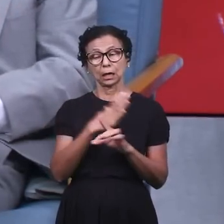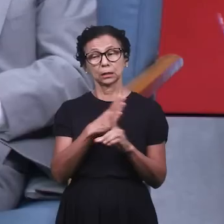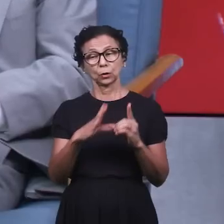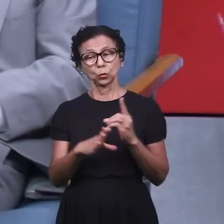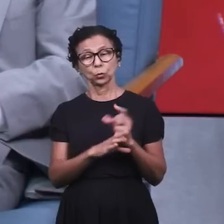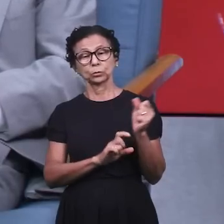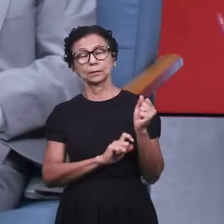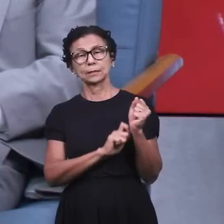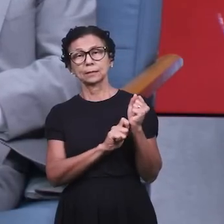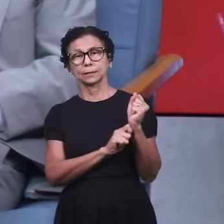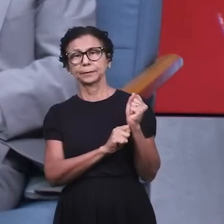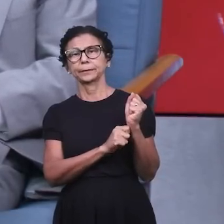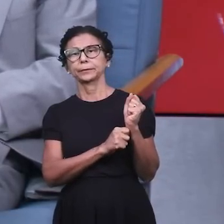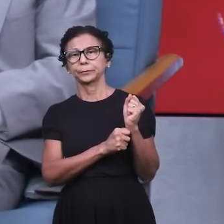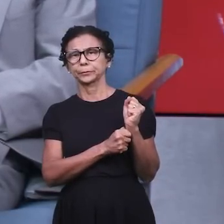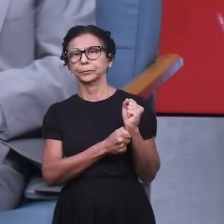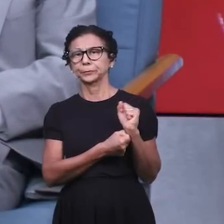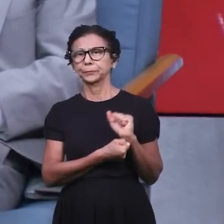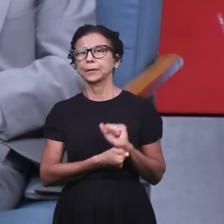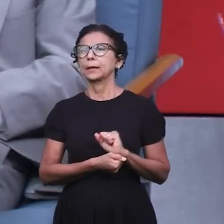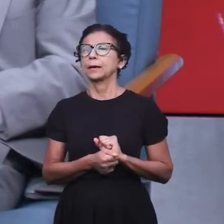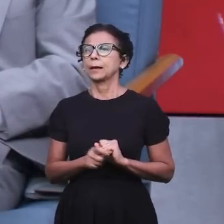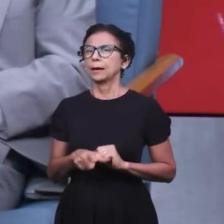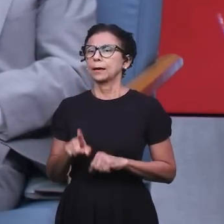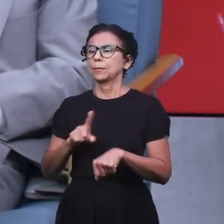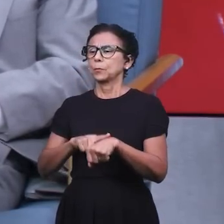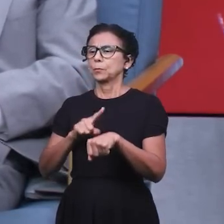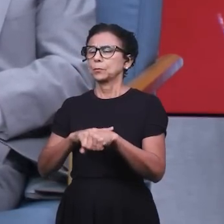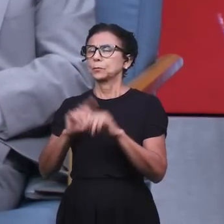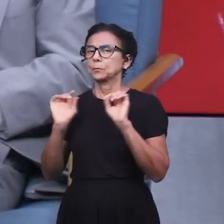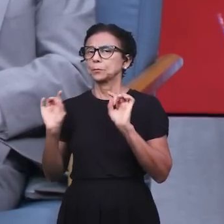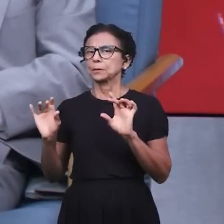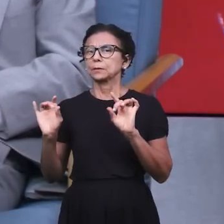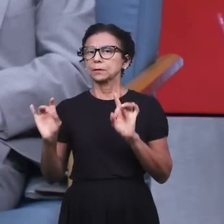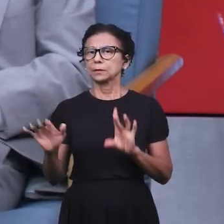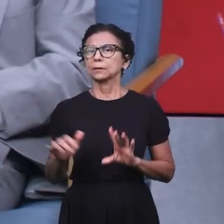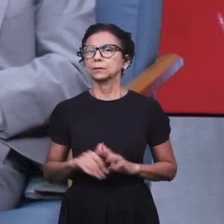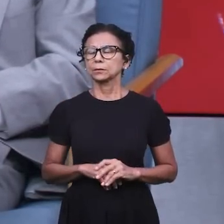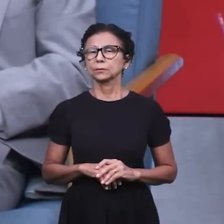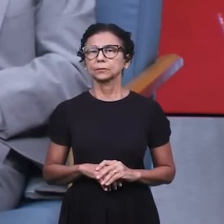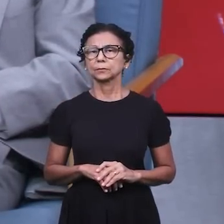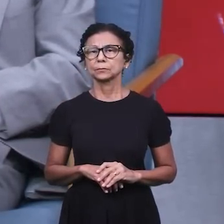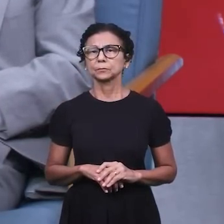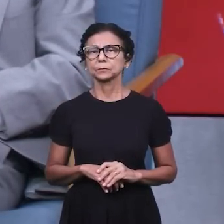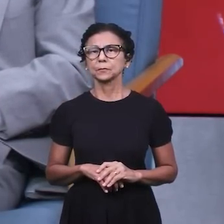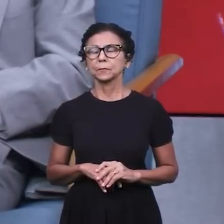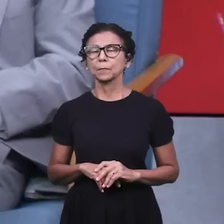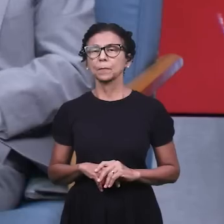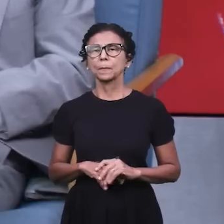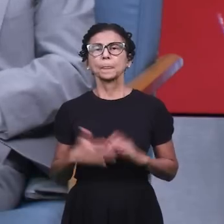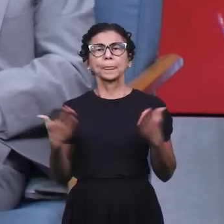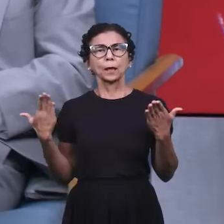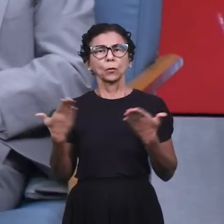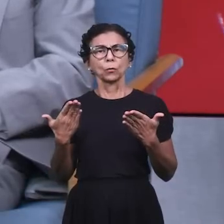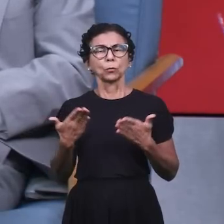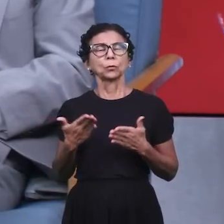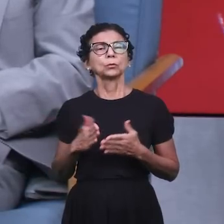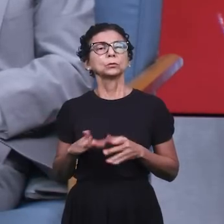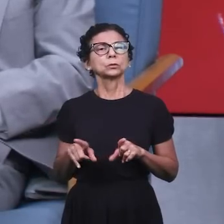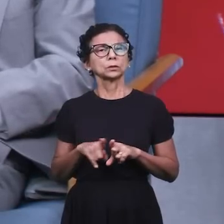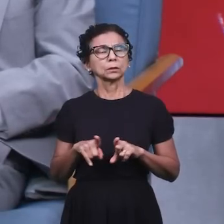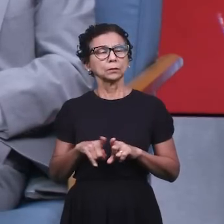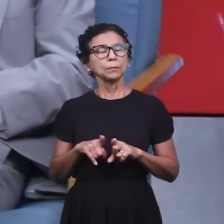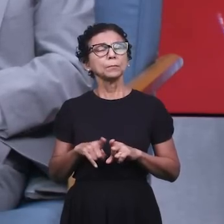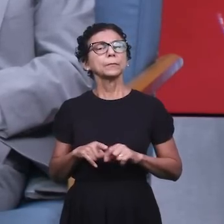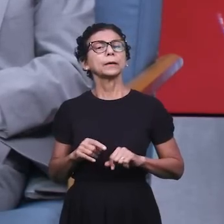é um momento especial, tanto que hoje o Senhor tem orientado que as igrejas